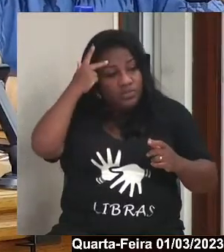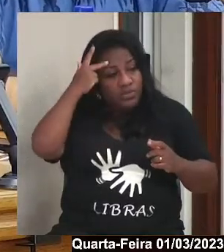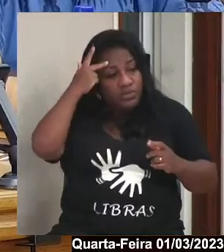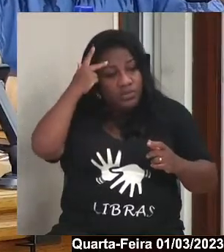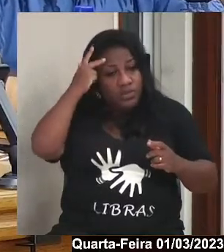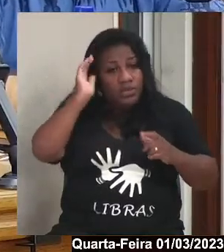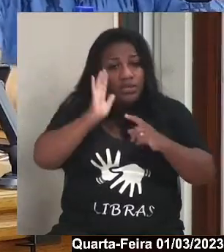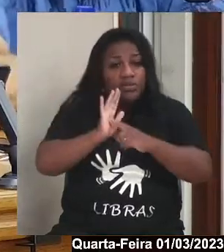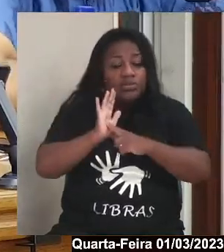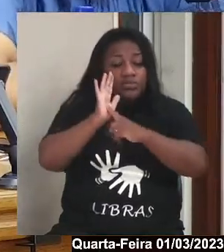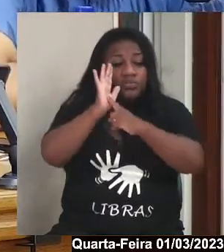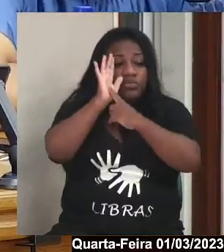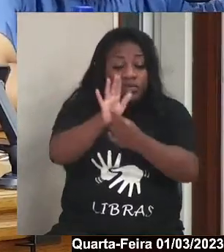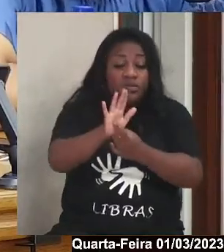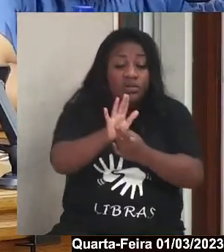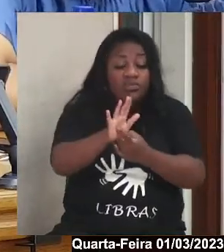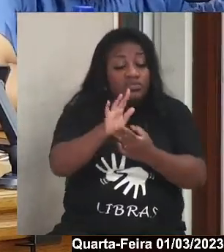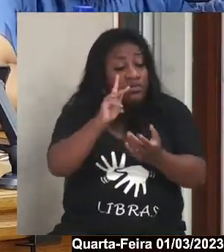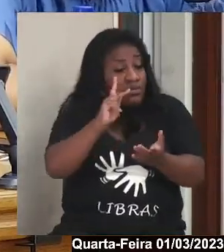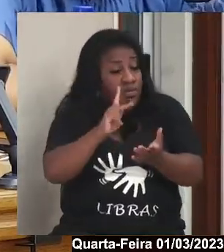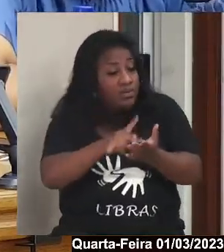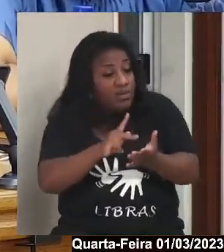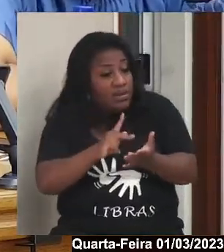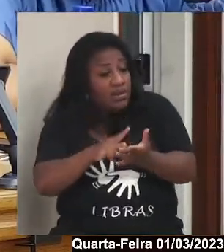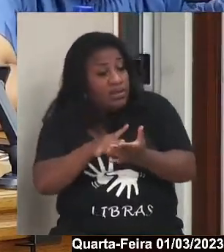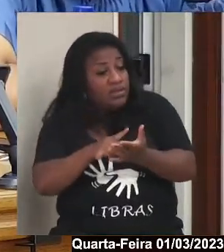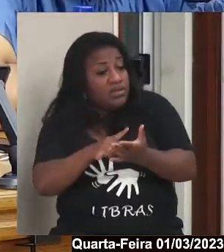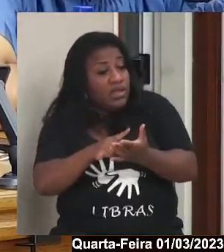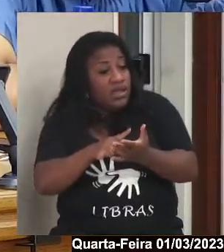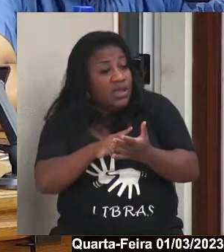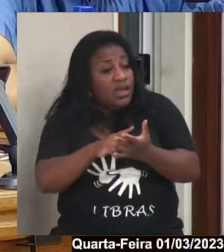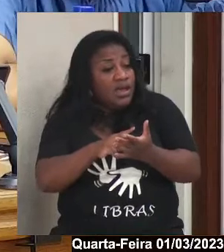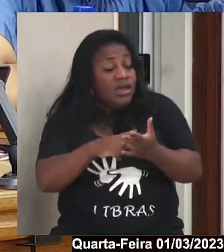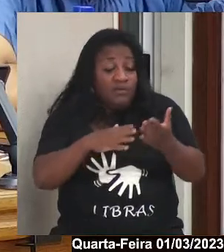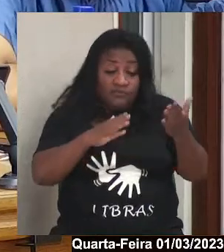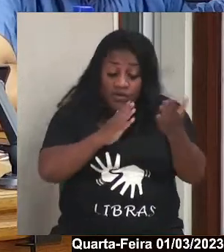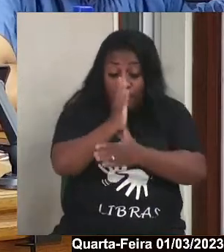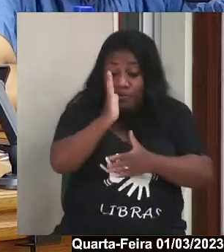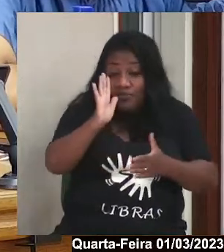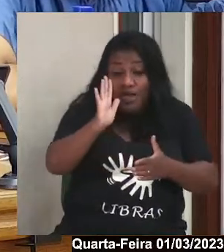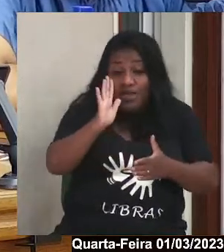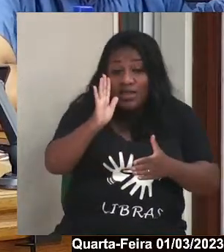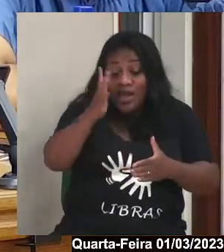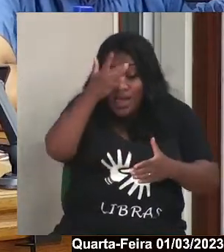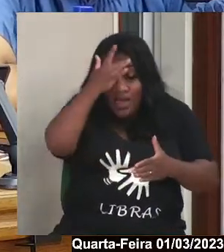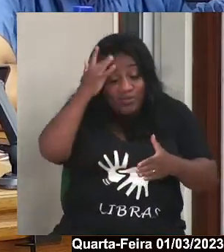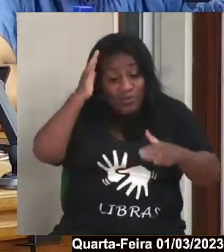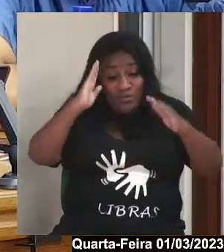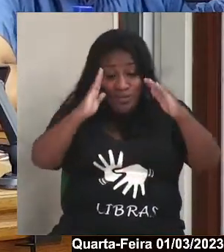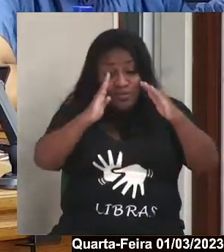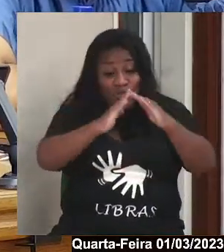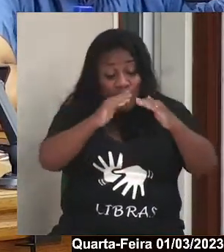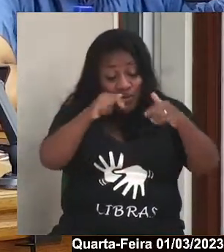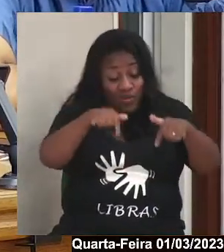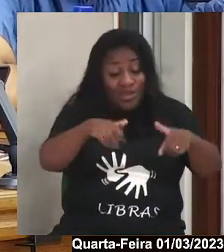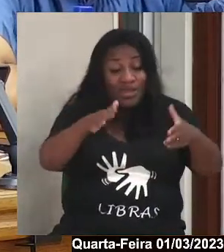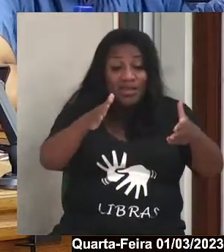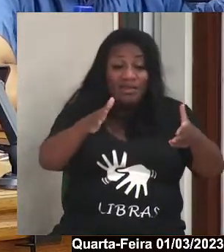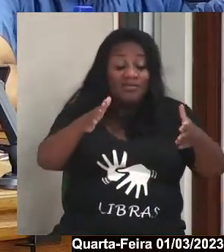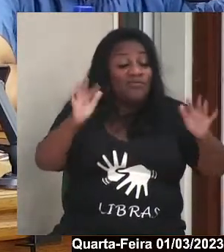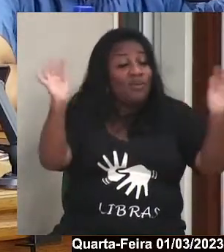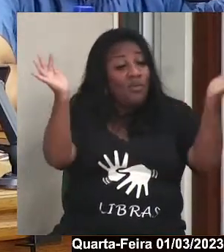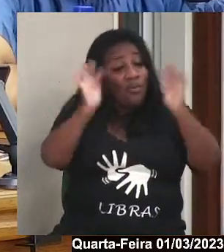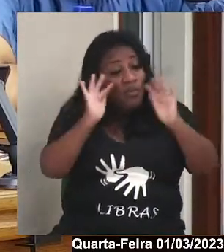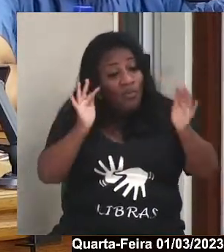algumas realidades. Uma das realidades é, foi aprovado. Mais de 200 mil pessoas, ou você está querendo dizer